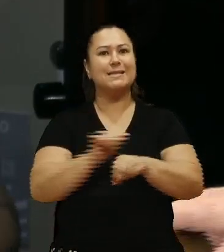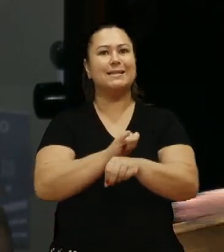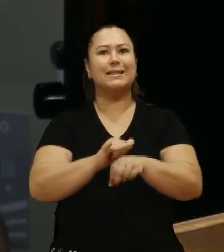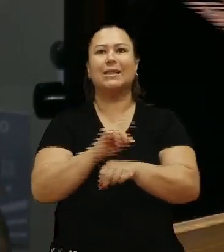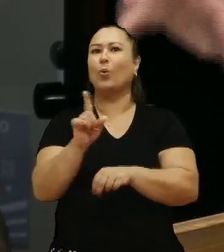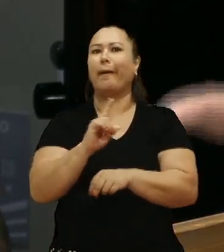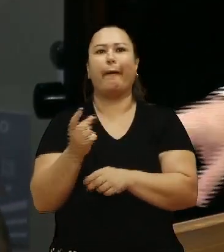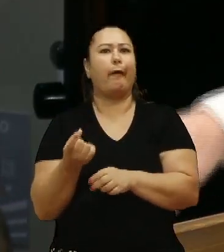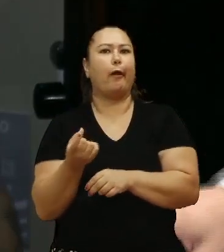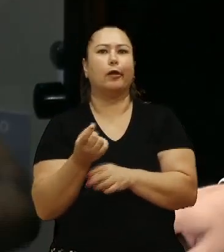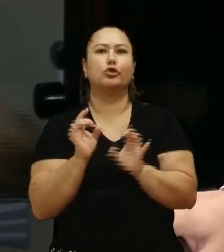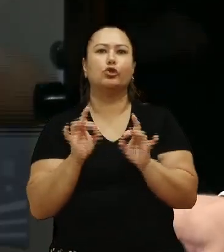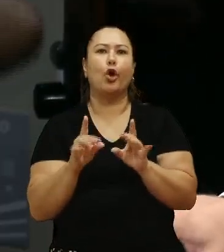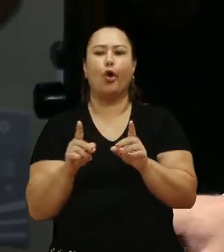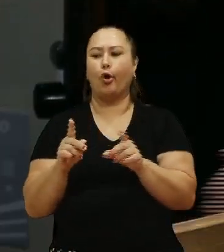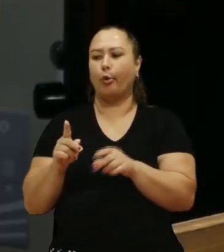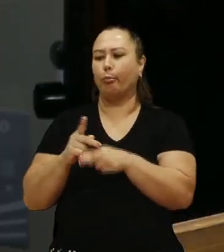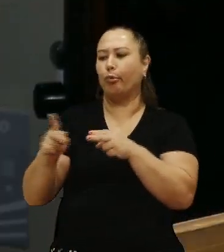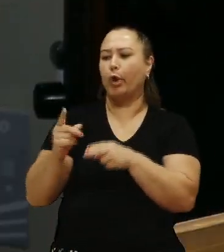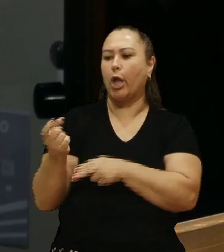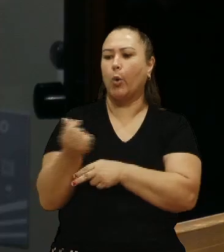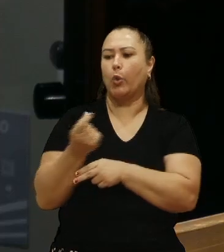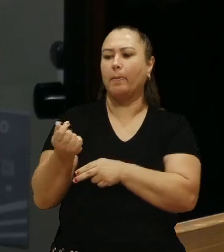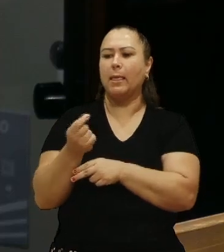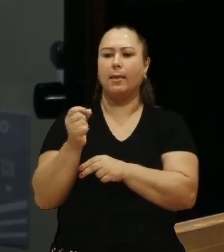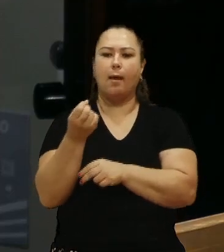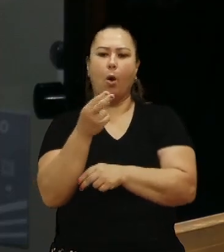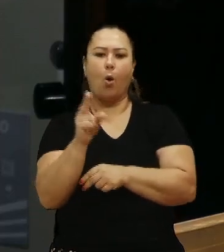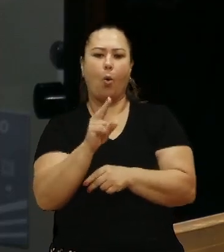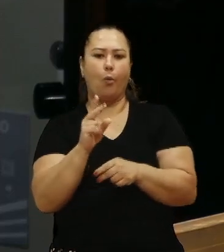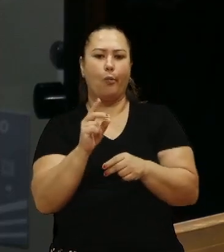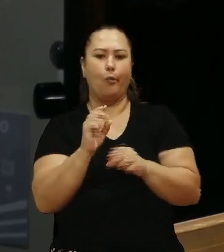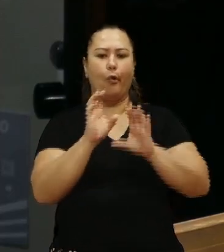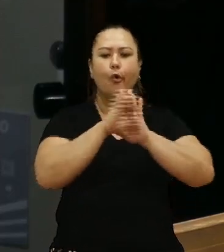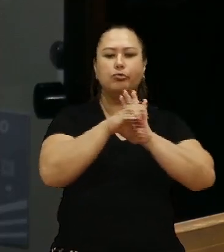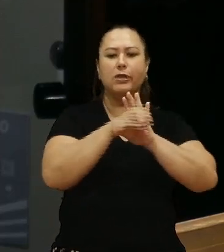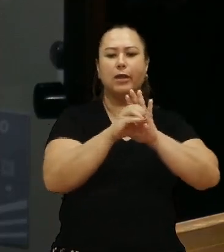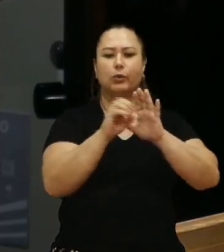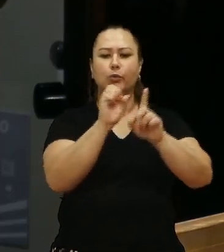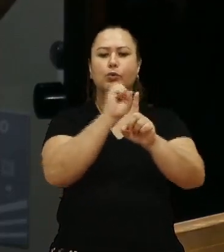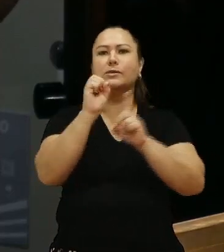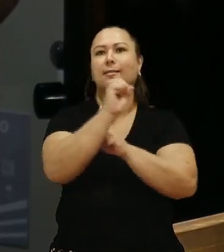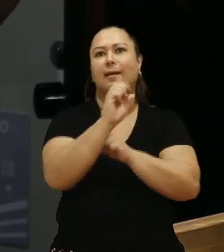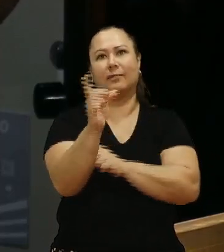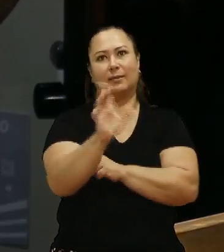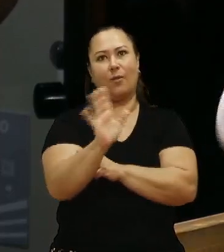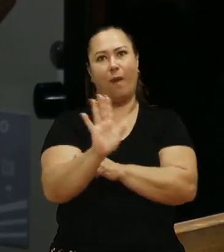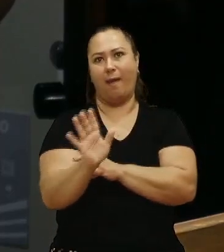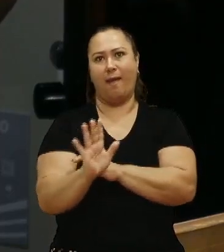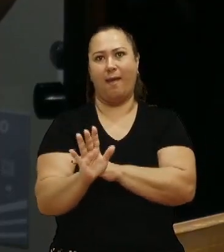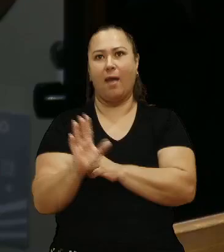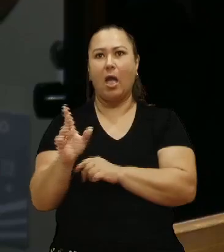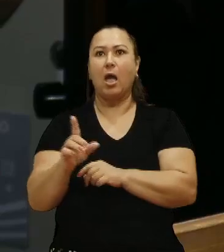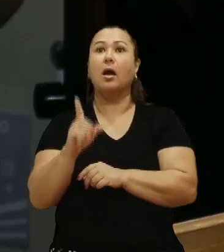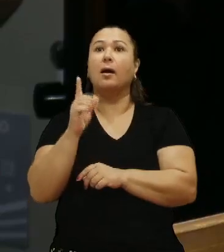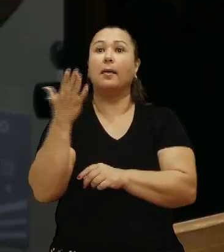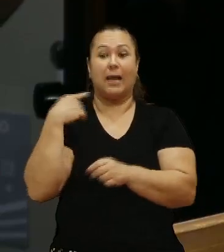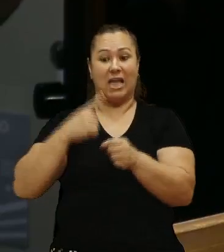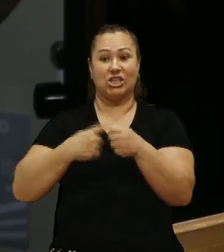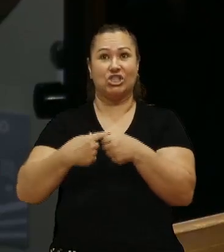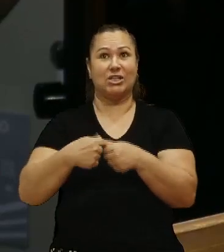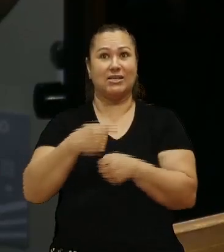economia planificada e nem uma concepção de sociedade. É uma concepção do seguinte: quando essa cidade alagou